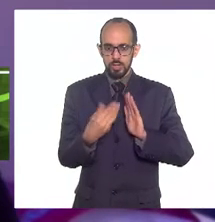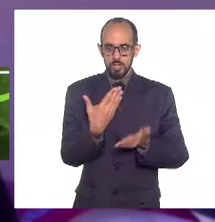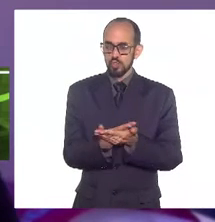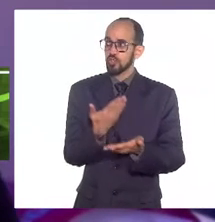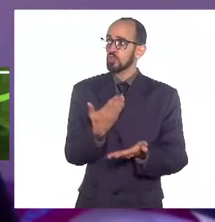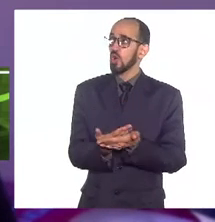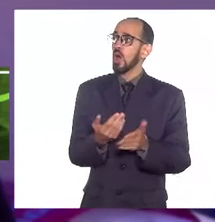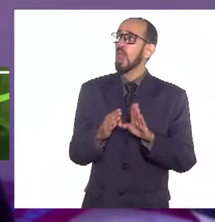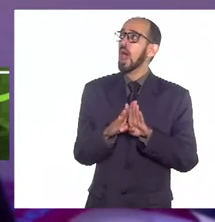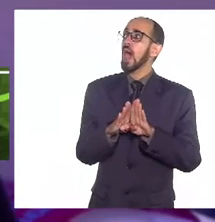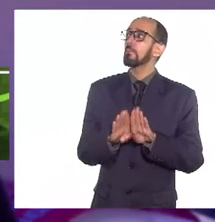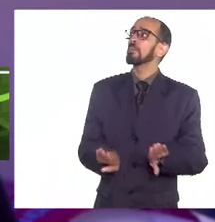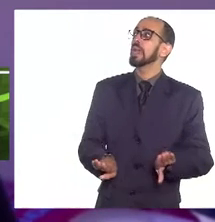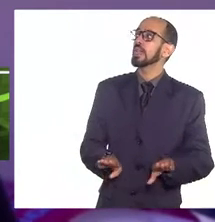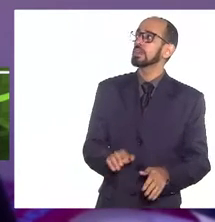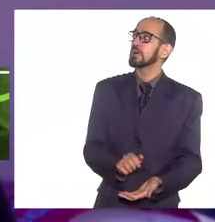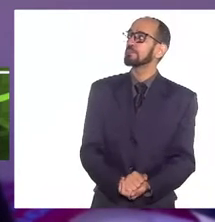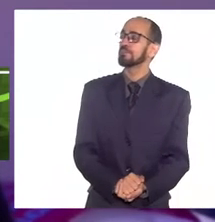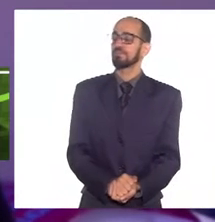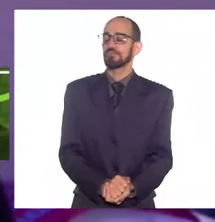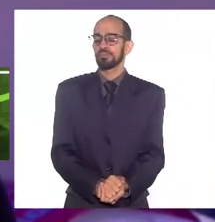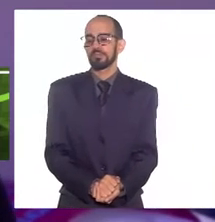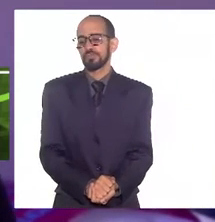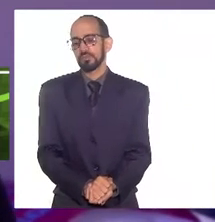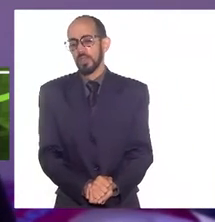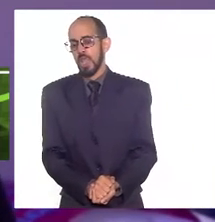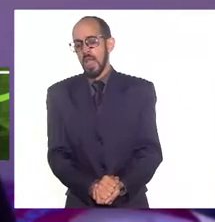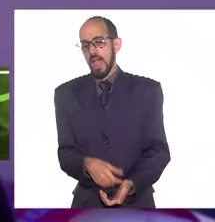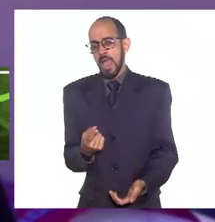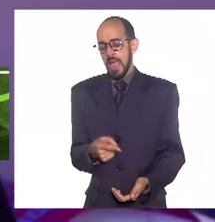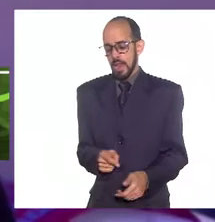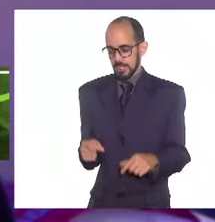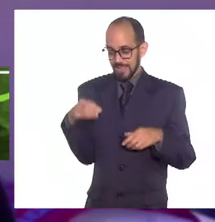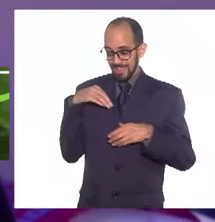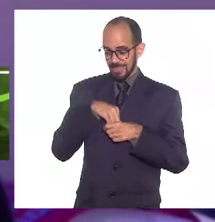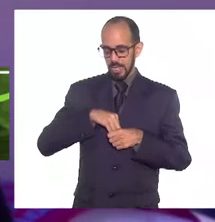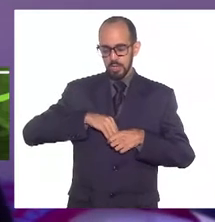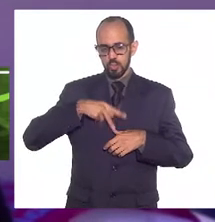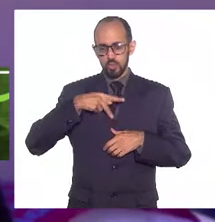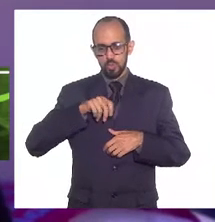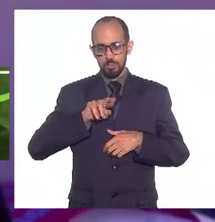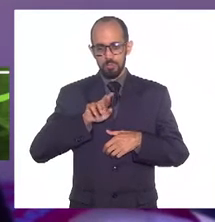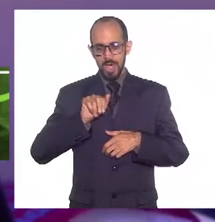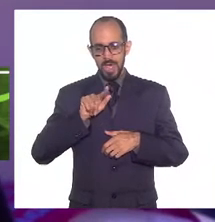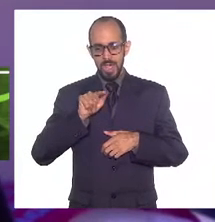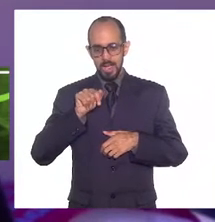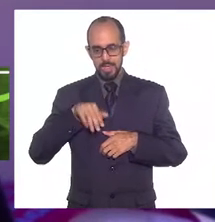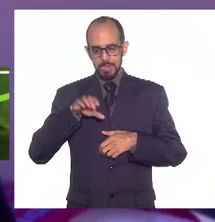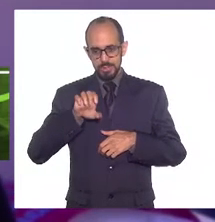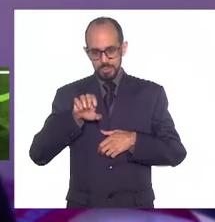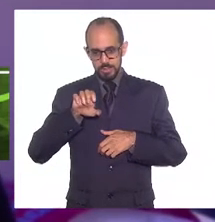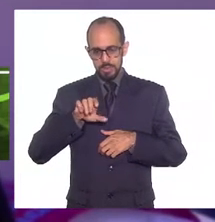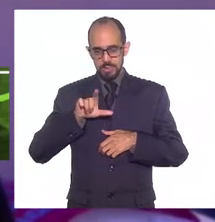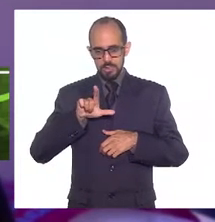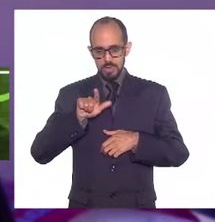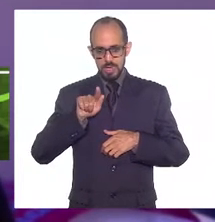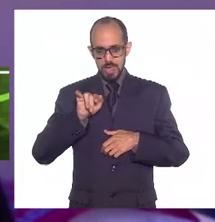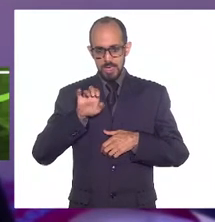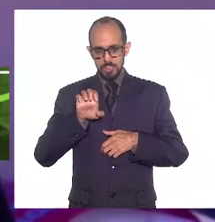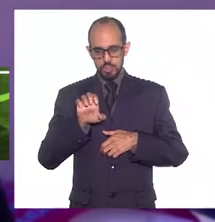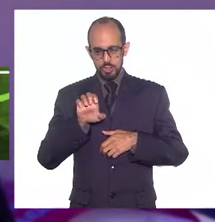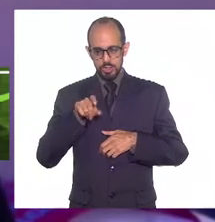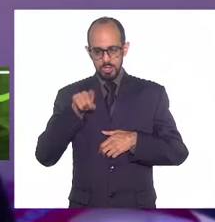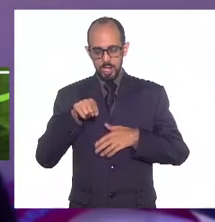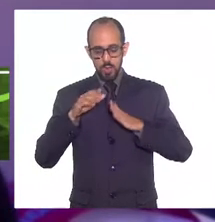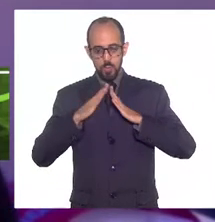aberta e ela está sediada no Parque Laje num prédio tombado pelo patrimônio